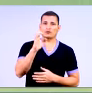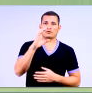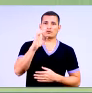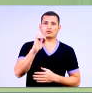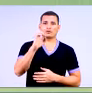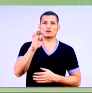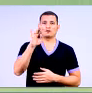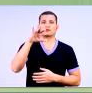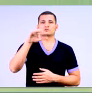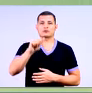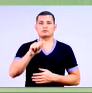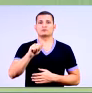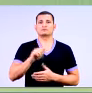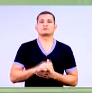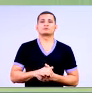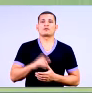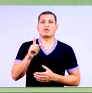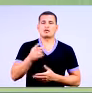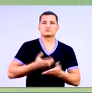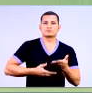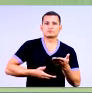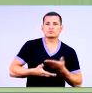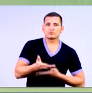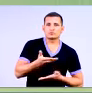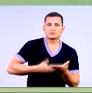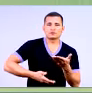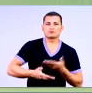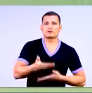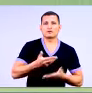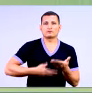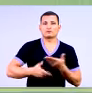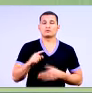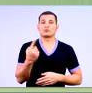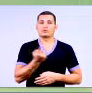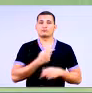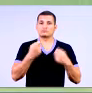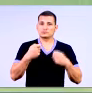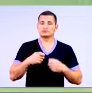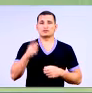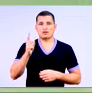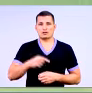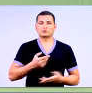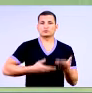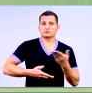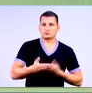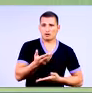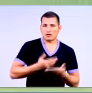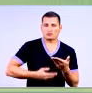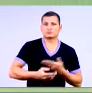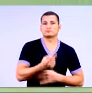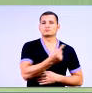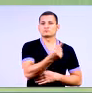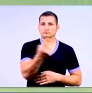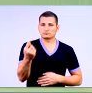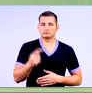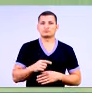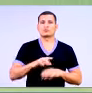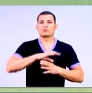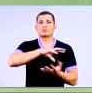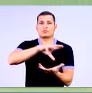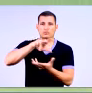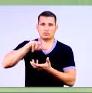a solidariedade. Então, nós temos que ser solidários uns com os outros, com o mundo e com